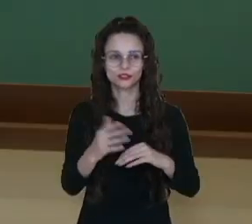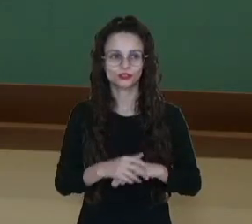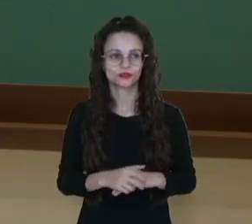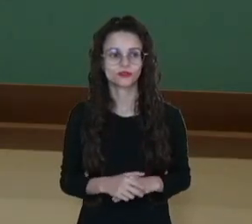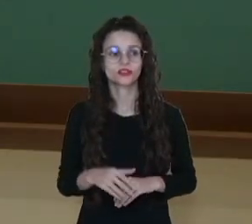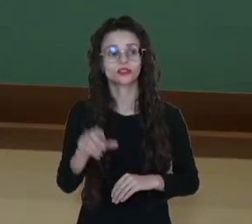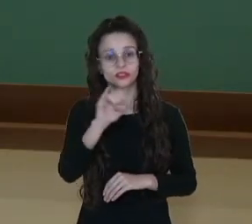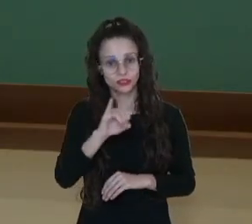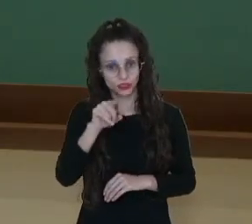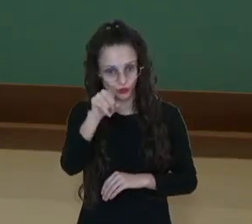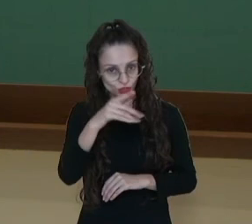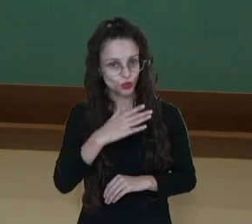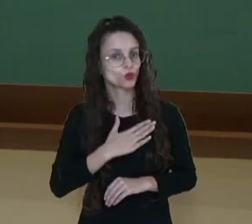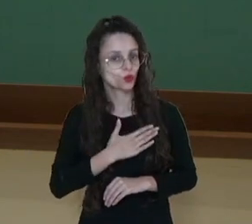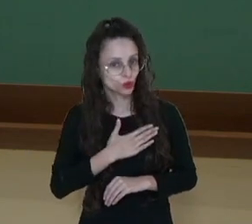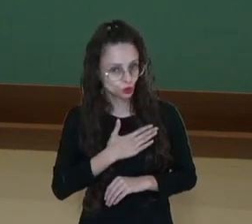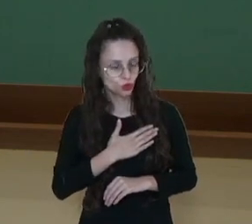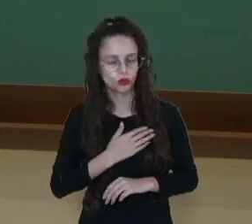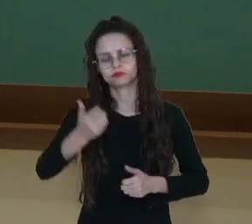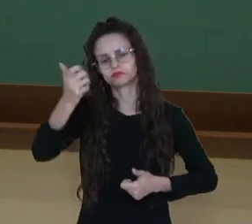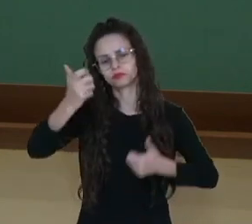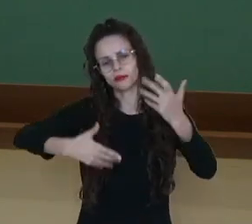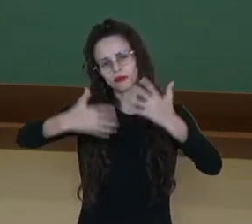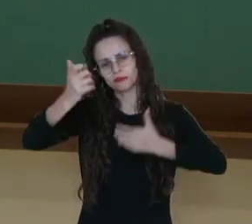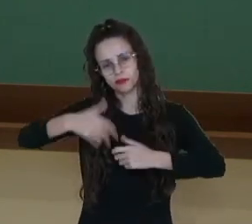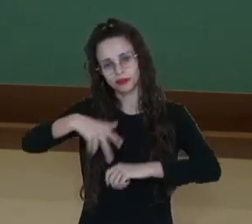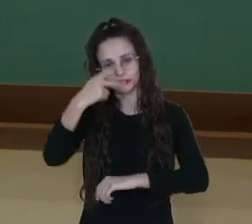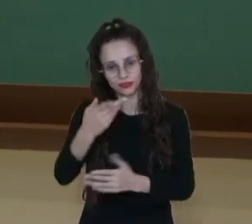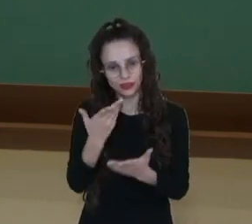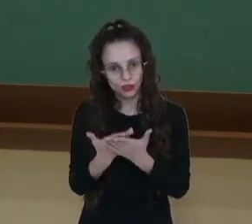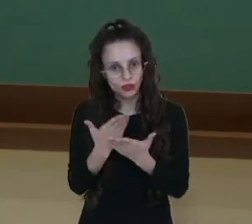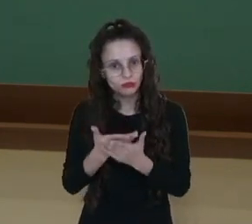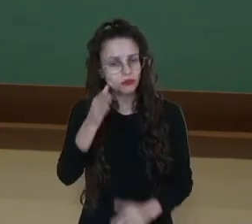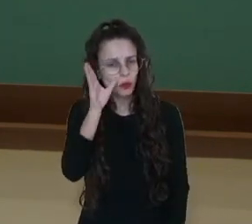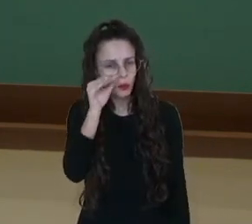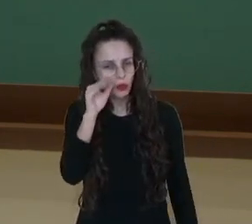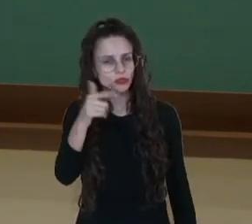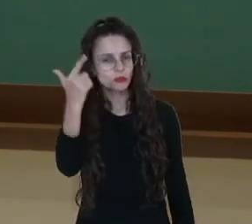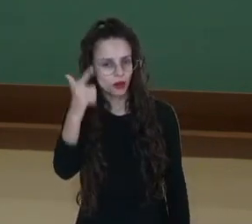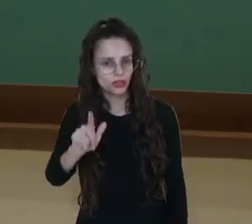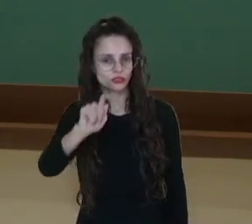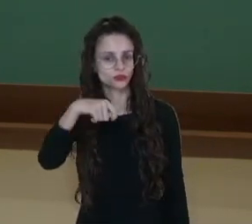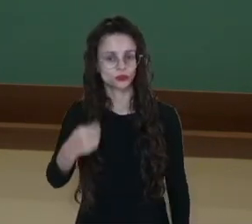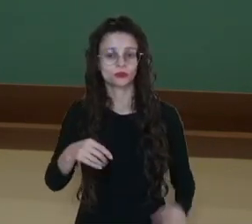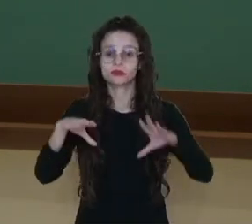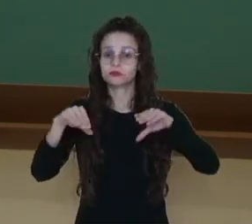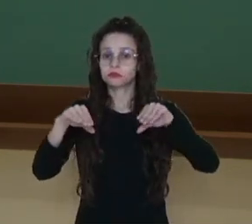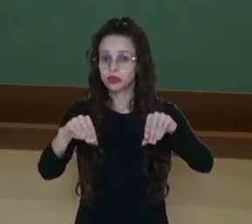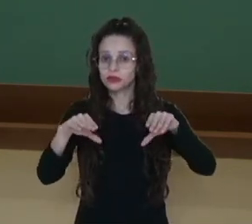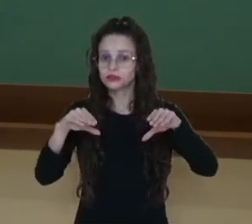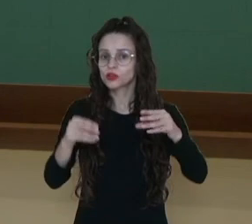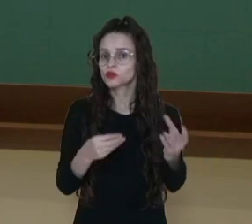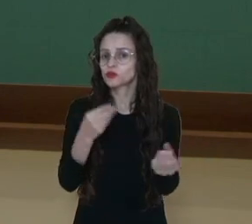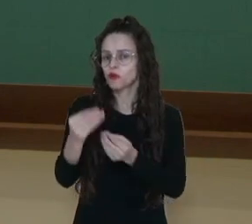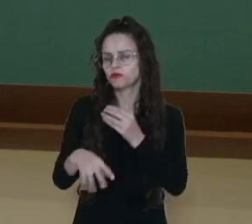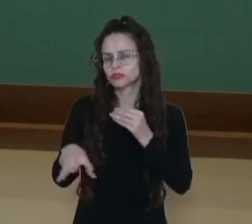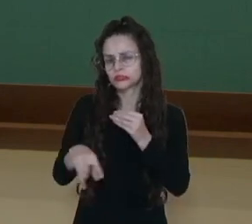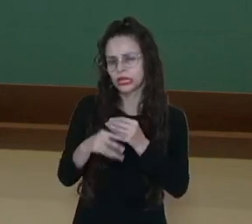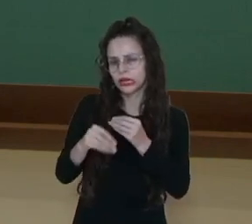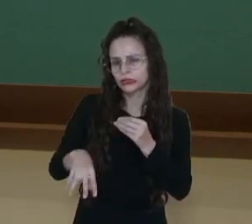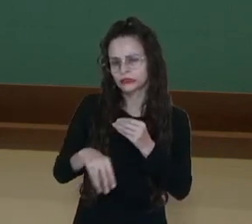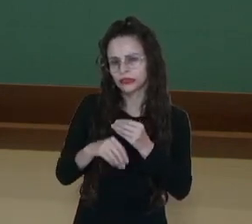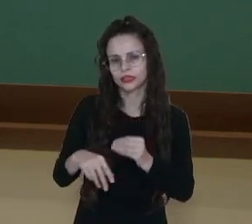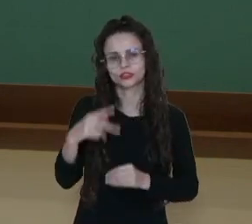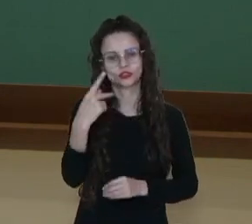se você gostou do que nós vimos até aqui e quiser saber um pouquinho mais sobre a massagem, o que você pode acrescentar ali